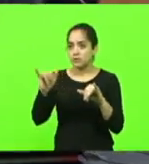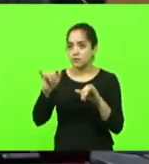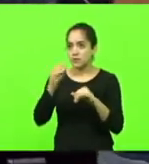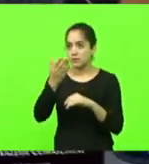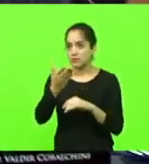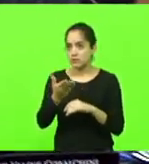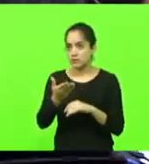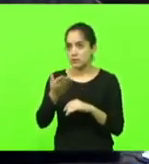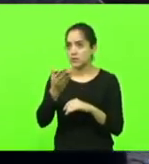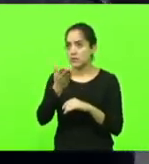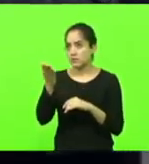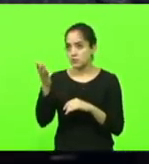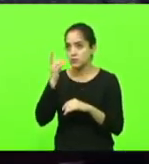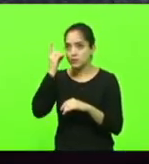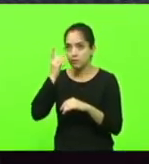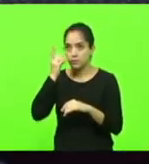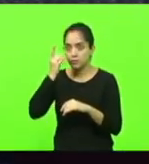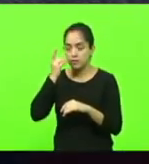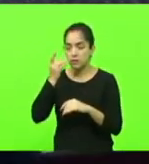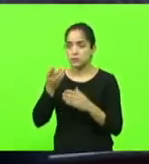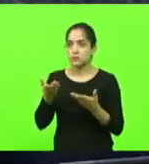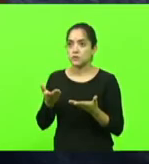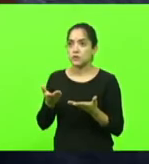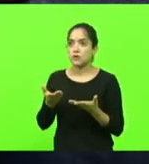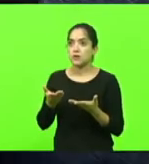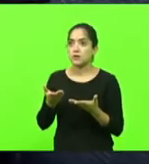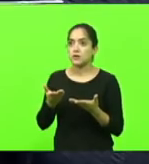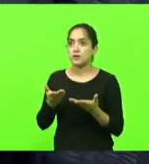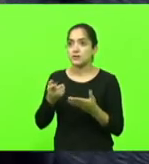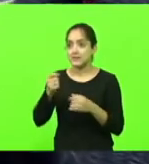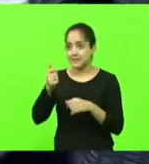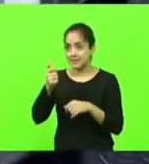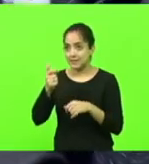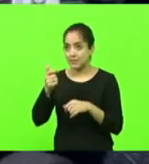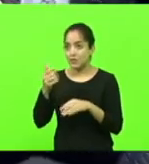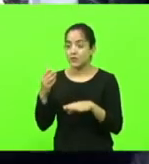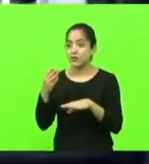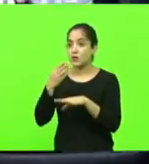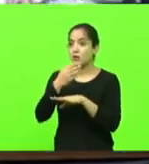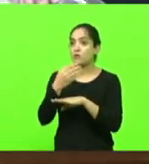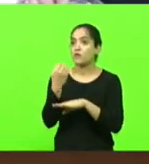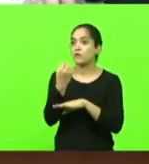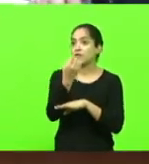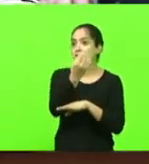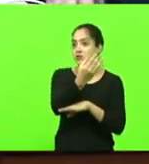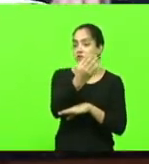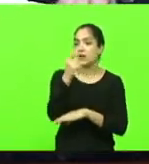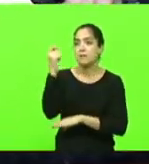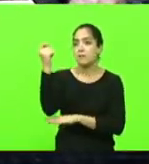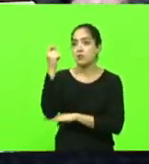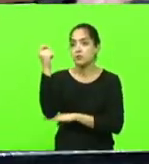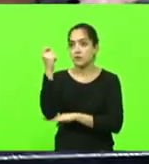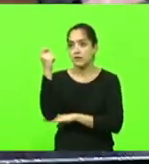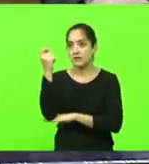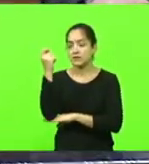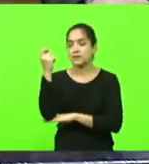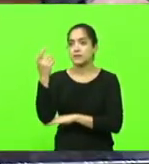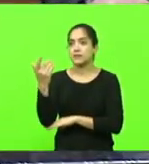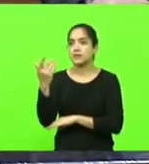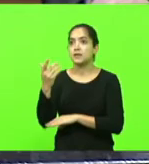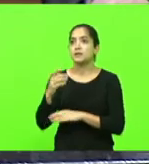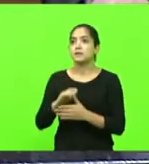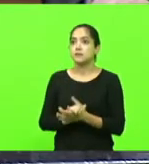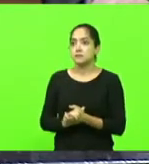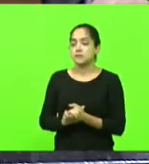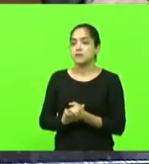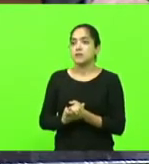e os demais deputados da Casa, que daqui a pouquinho eu estou indo a Porto Alegre, amanhã nós temos um encontro com a Câmara, com a Assembleia Legislativa do Rio